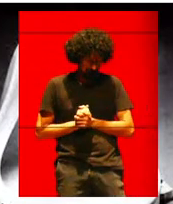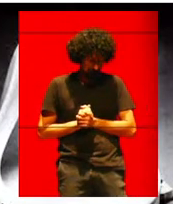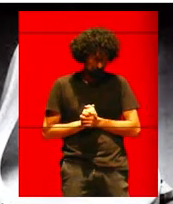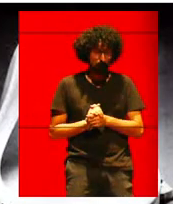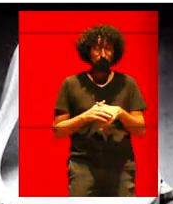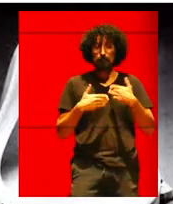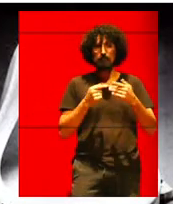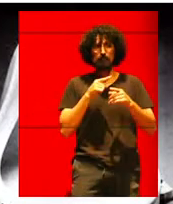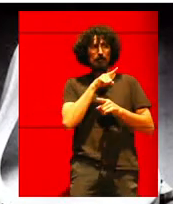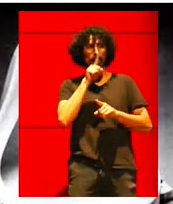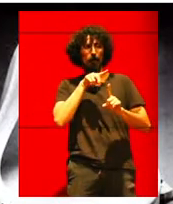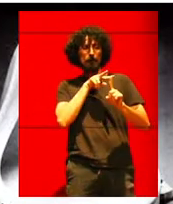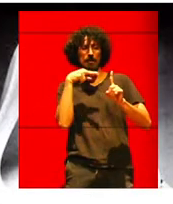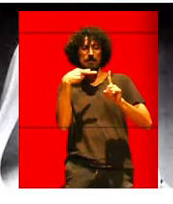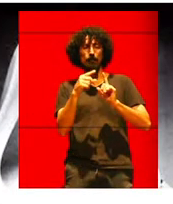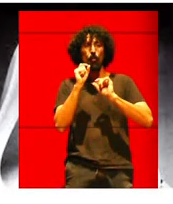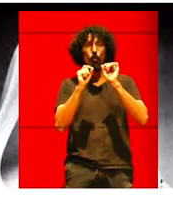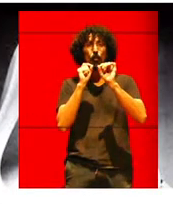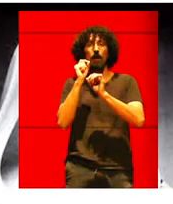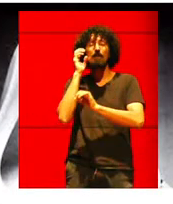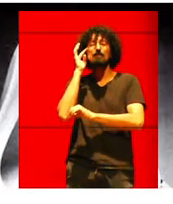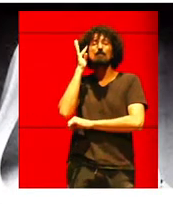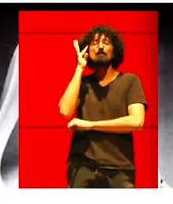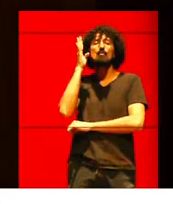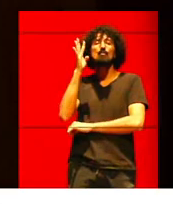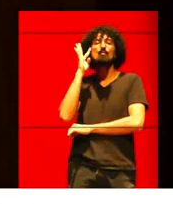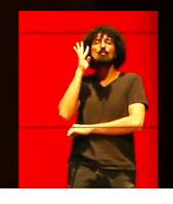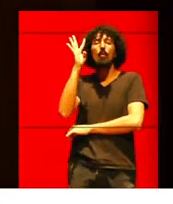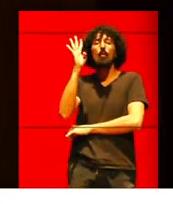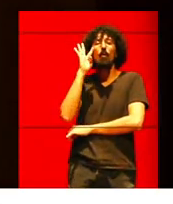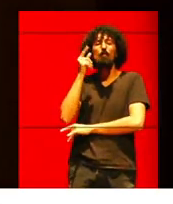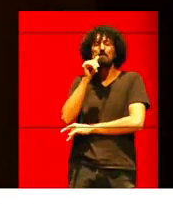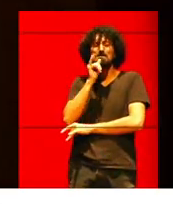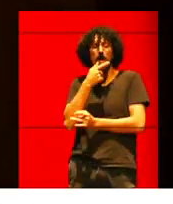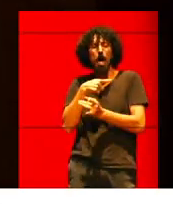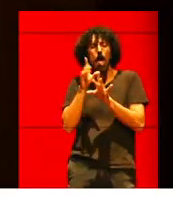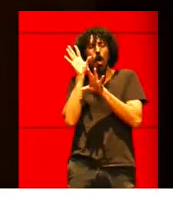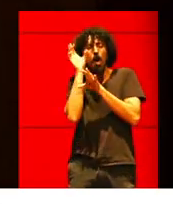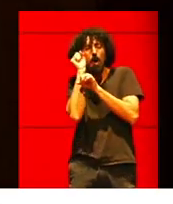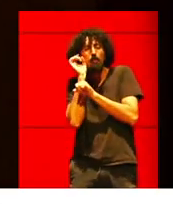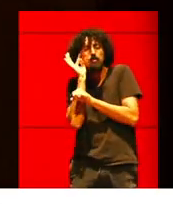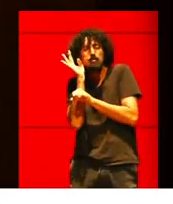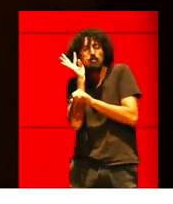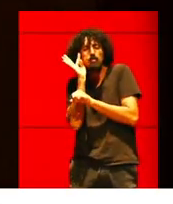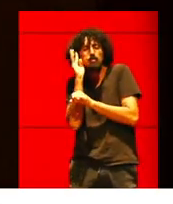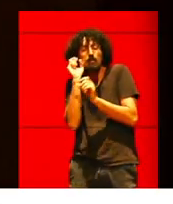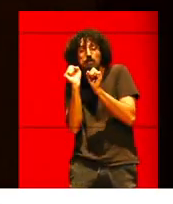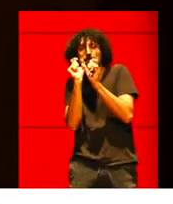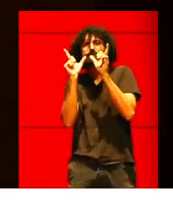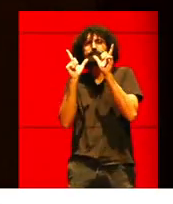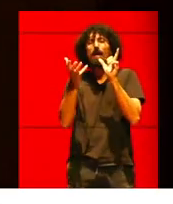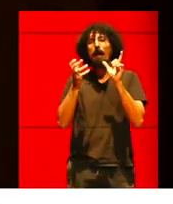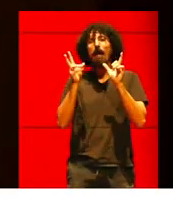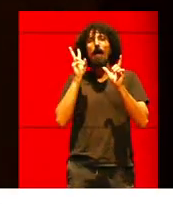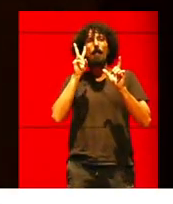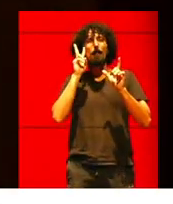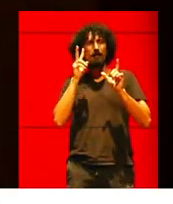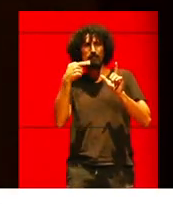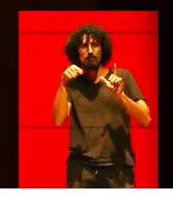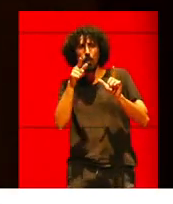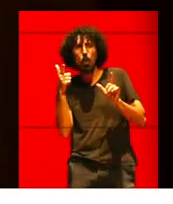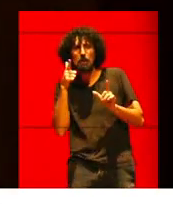Essa perspectiva do sonho. Você, quando sonha e acorda e quer lembrar do seu sonho, você consegue